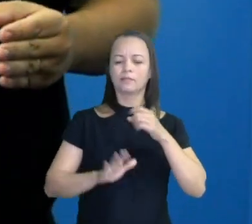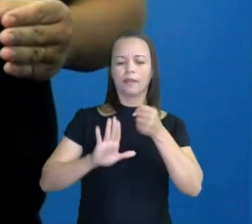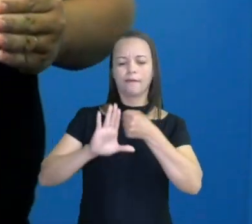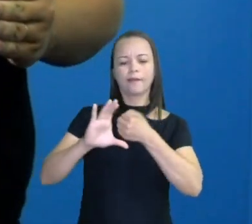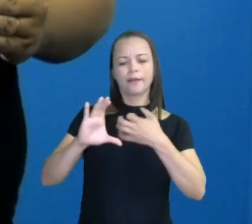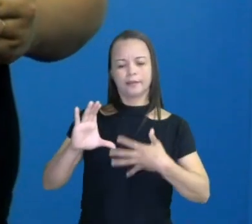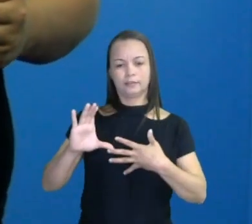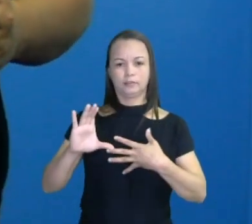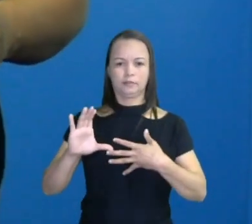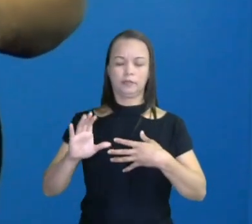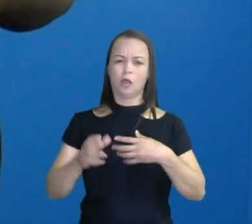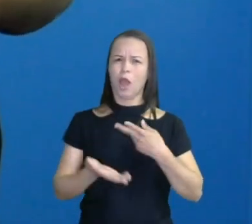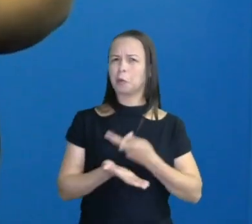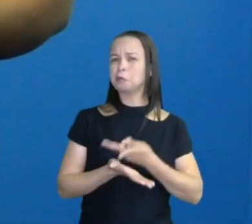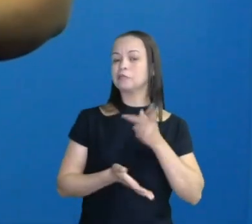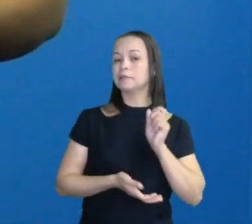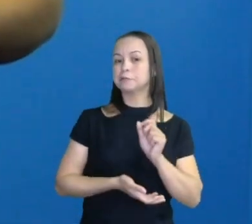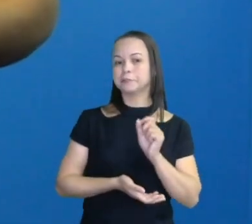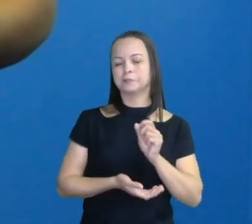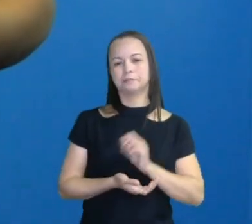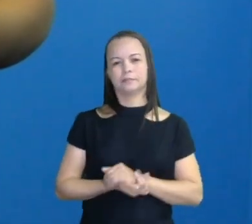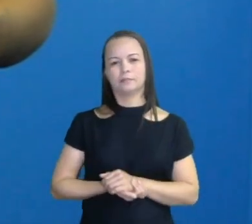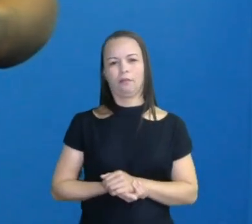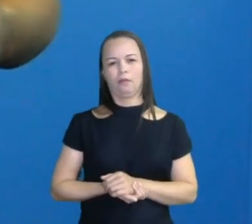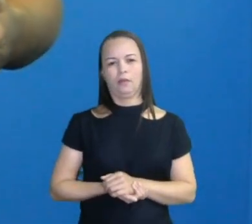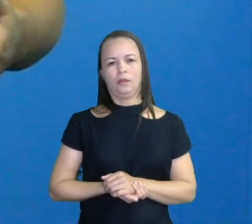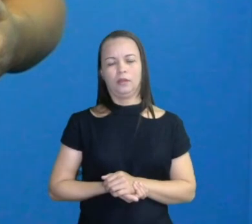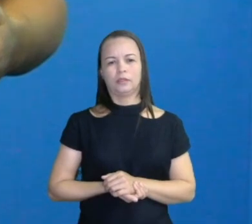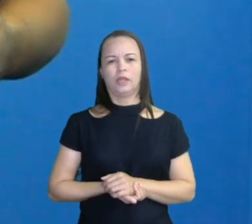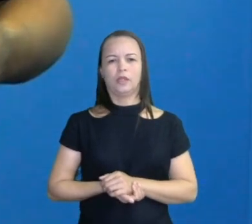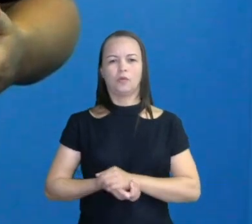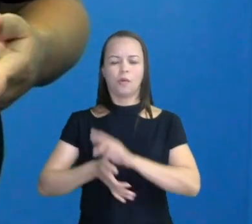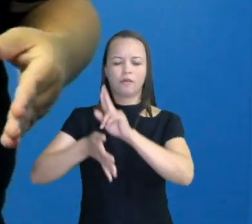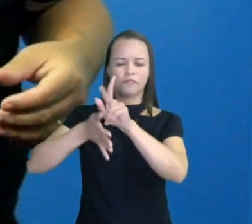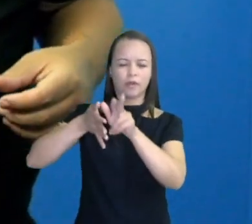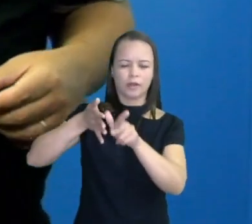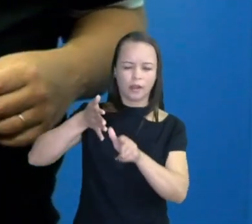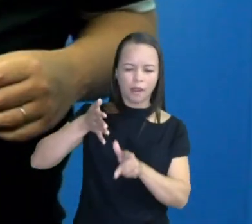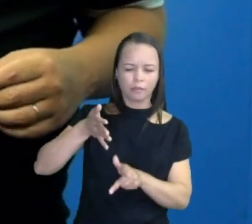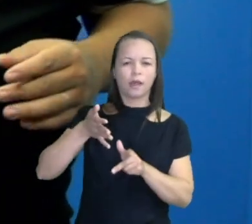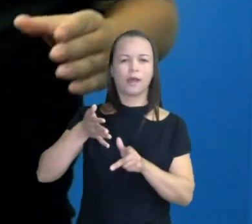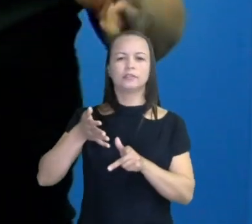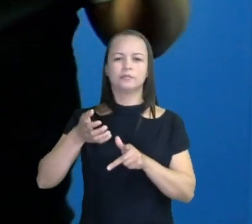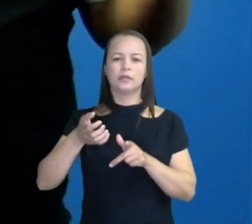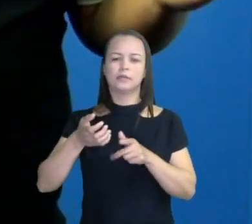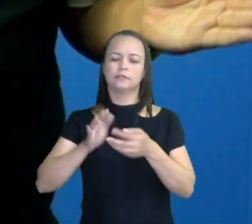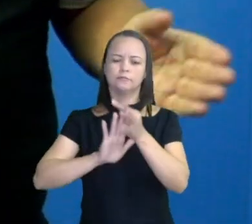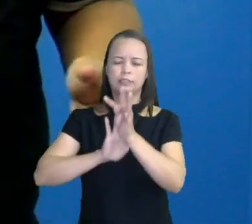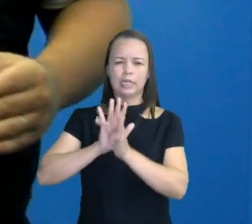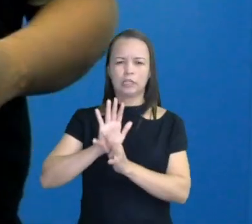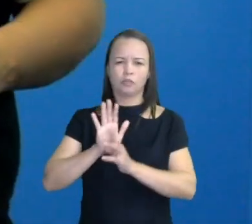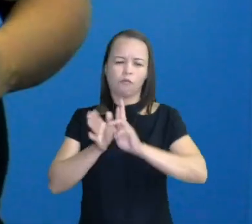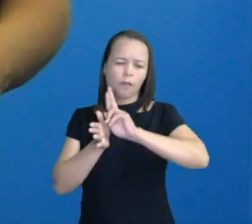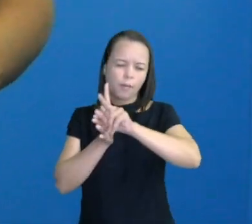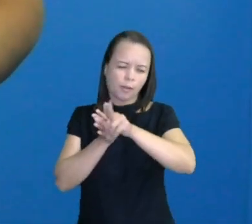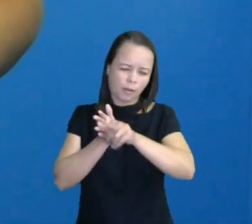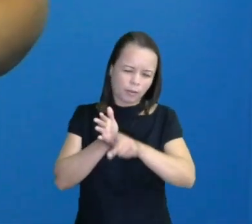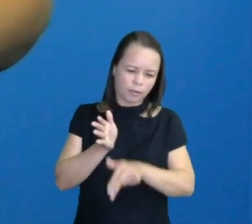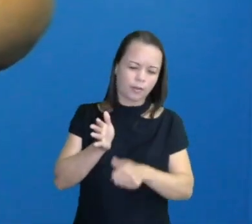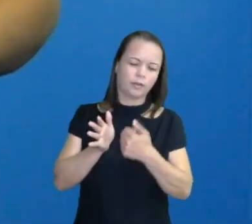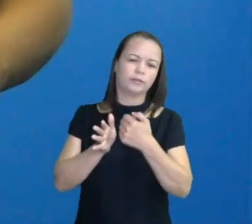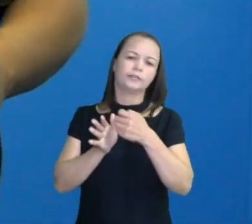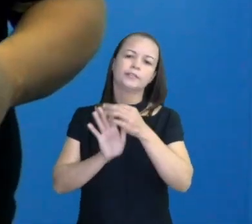Só que o que acontece? São uma variedade imensa de textos, né? Temos muitos tipos de